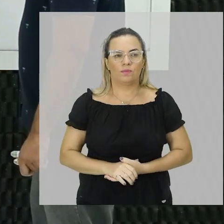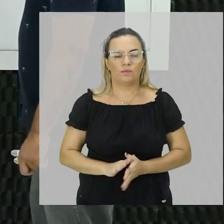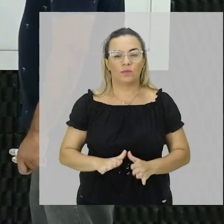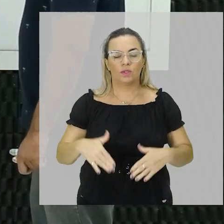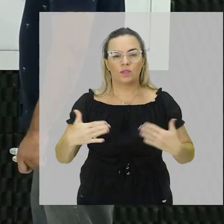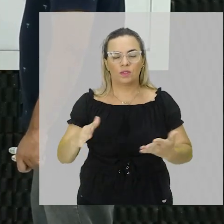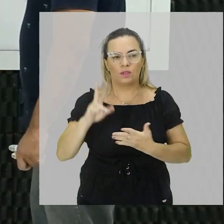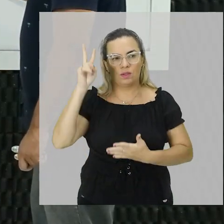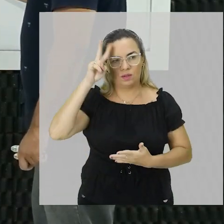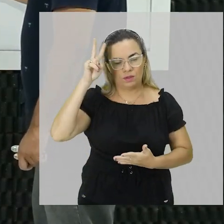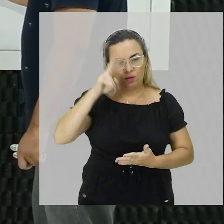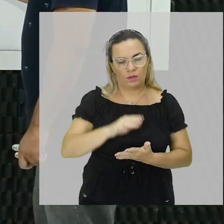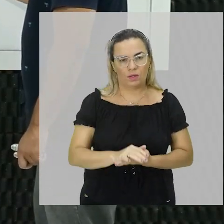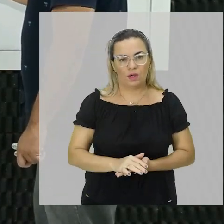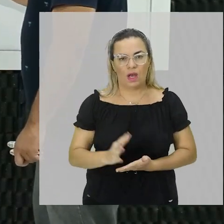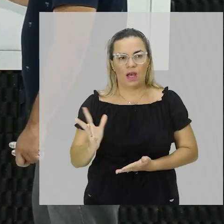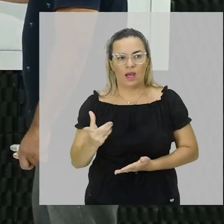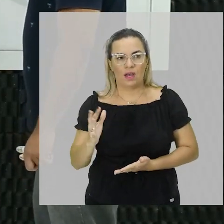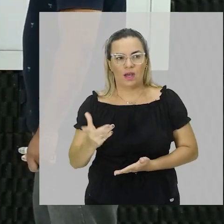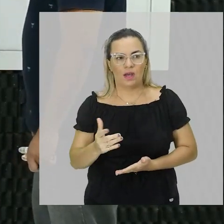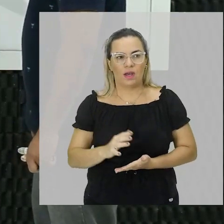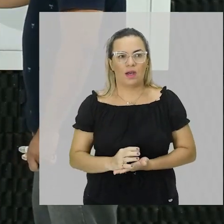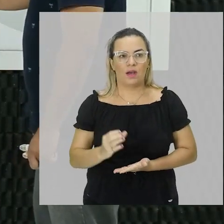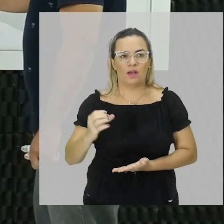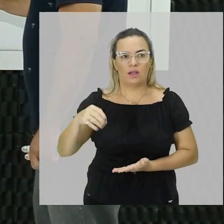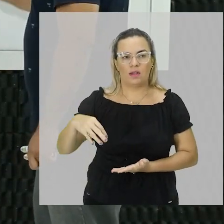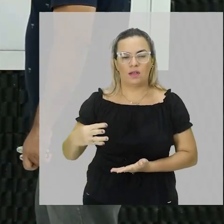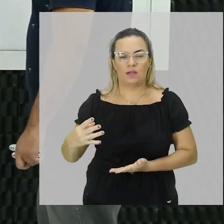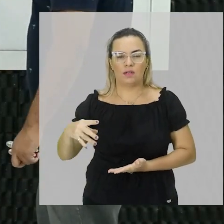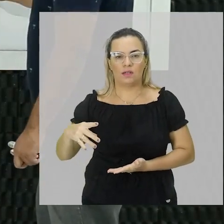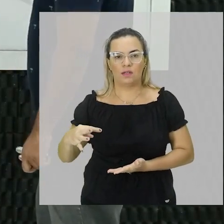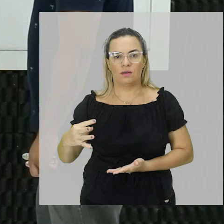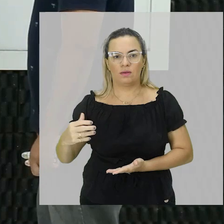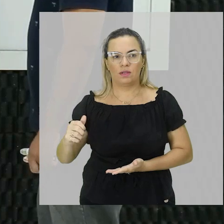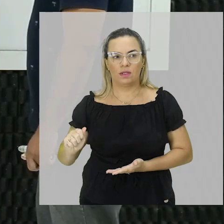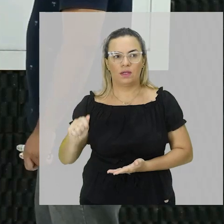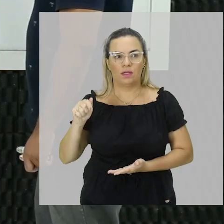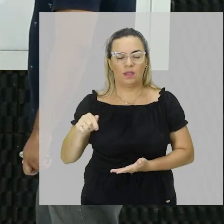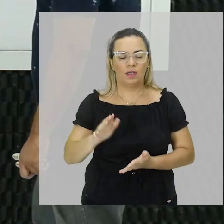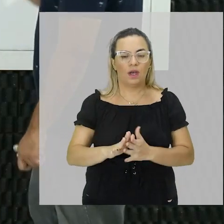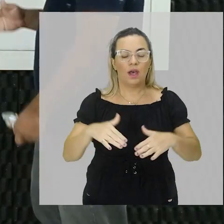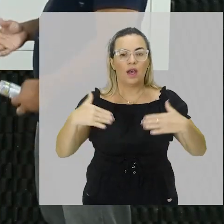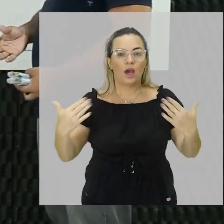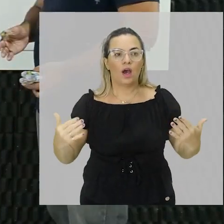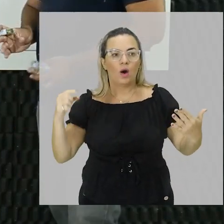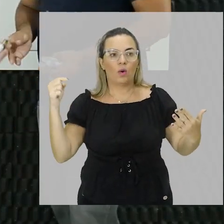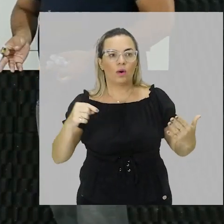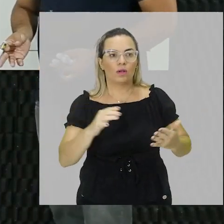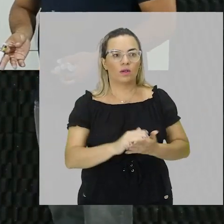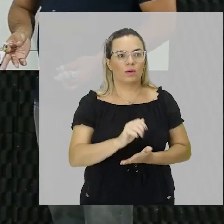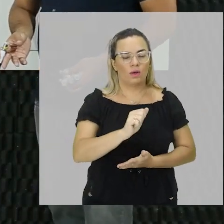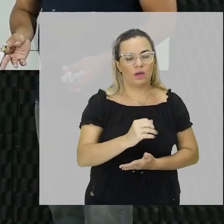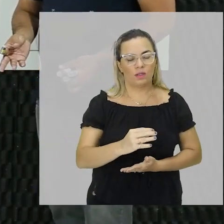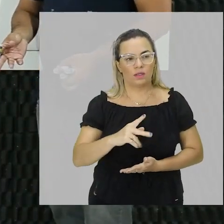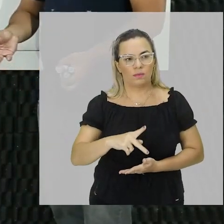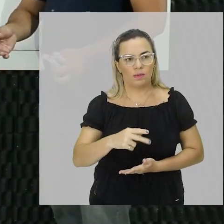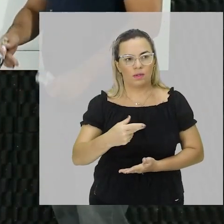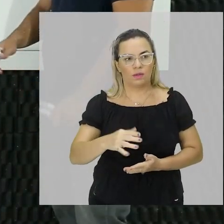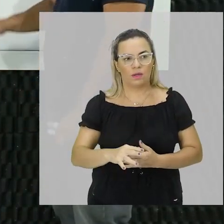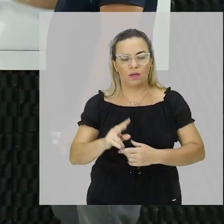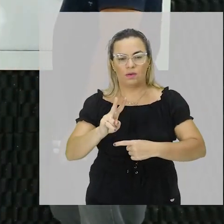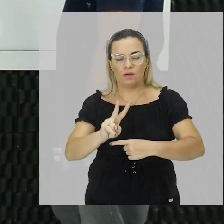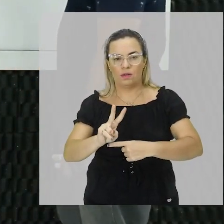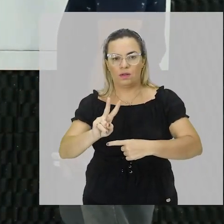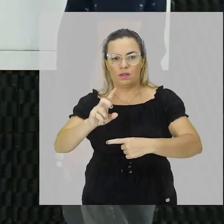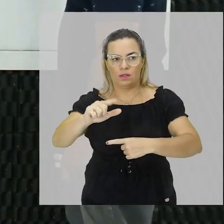É velocidade ao quadrado sobre o raio. Pronto. Se a aceleração centrípeta é velocidade ao quadrado sobre o